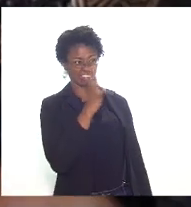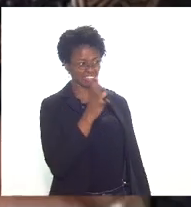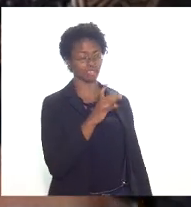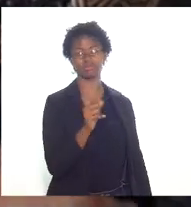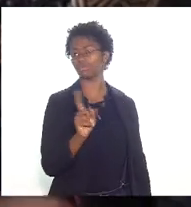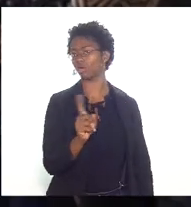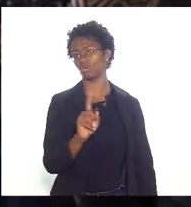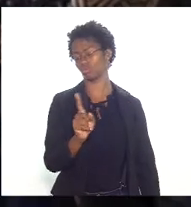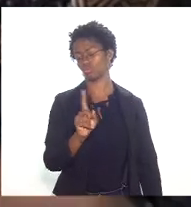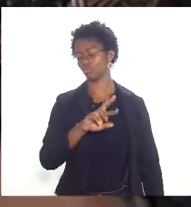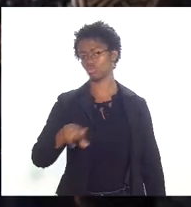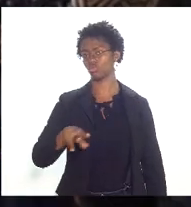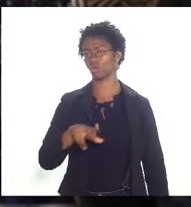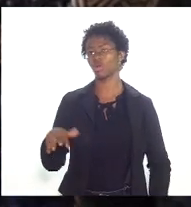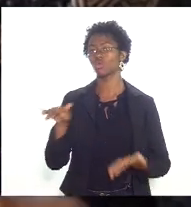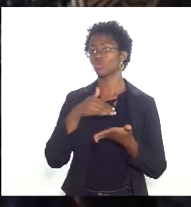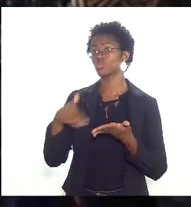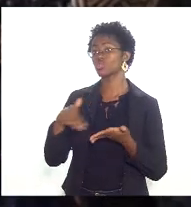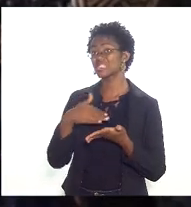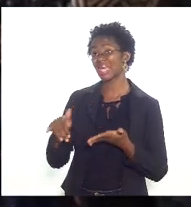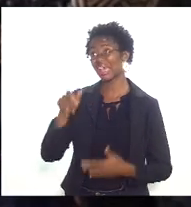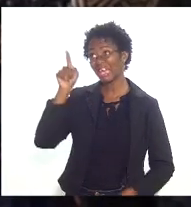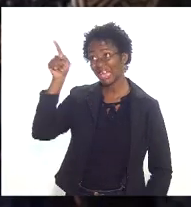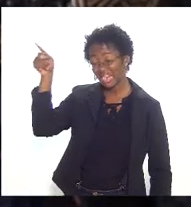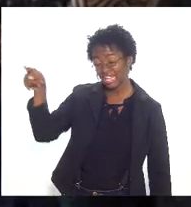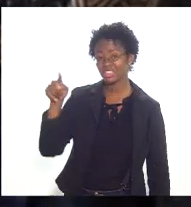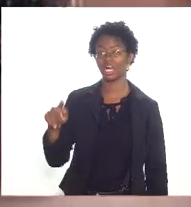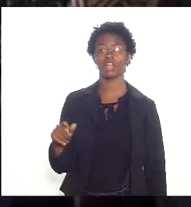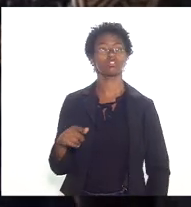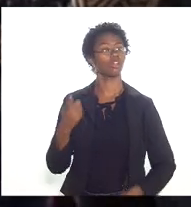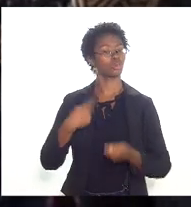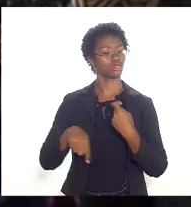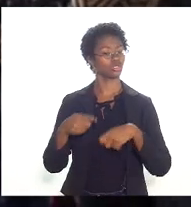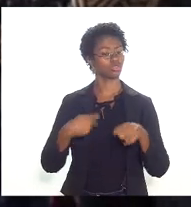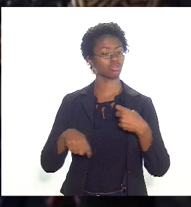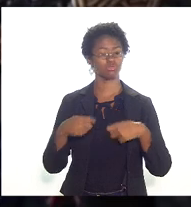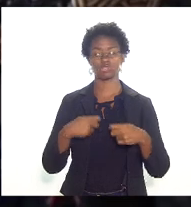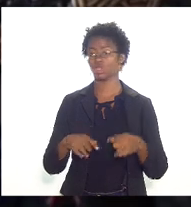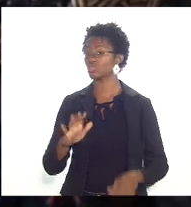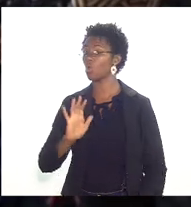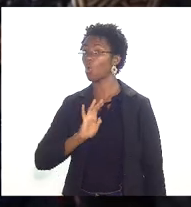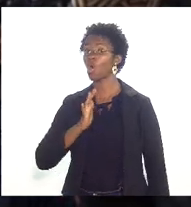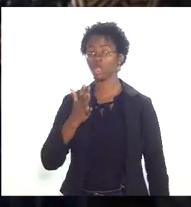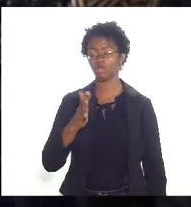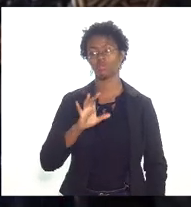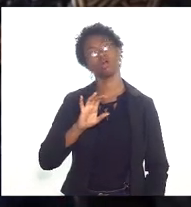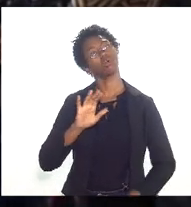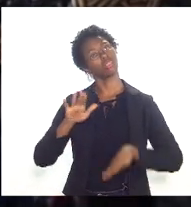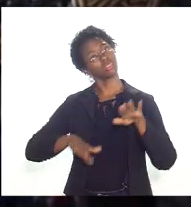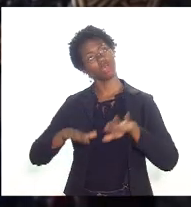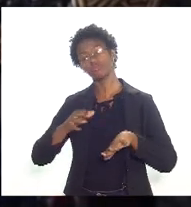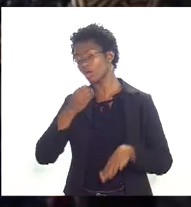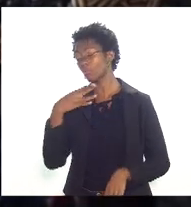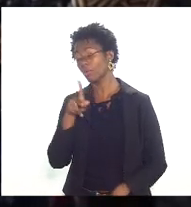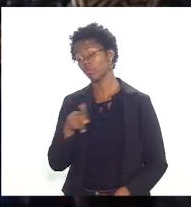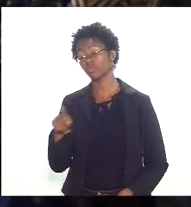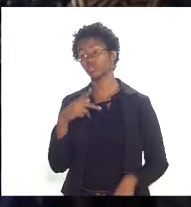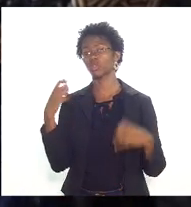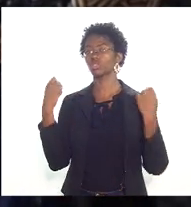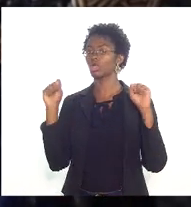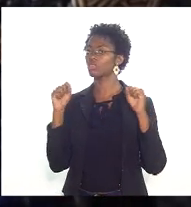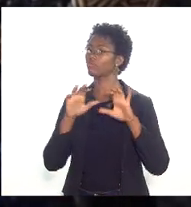secretário Rogério Figueiredo é um péssimo administrador poderia ser bom professor de educação física mas é um péssimo administrador